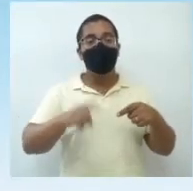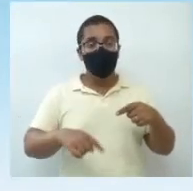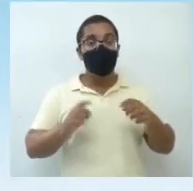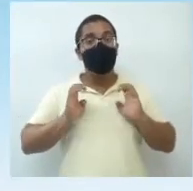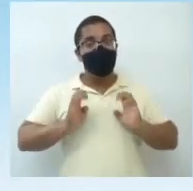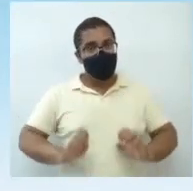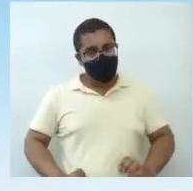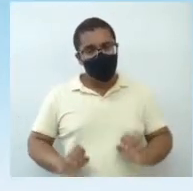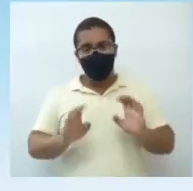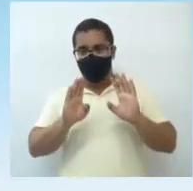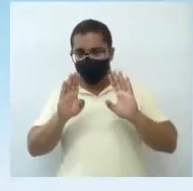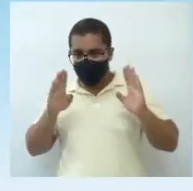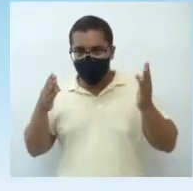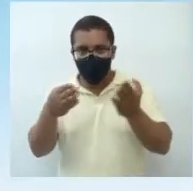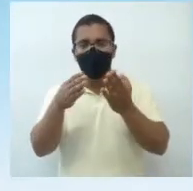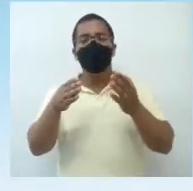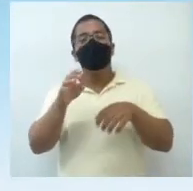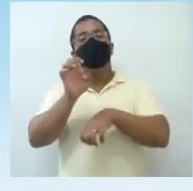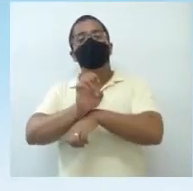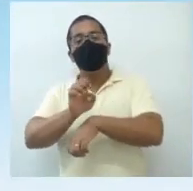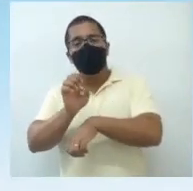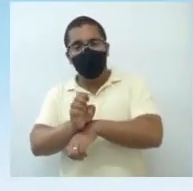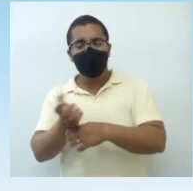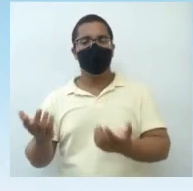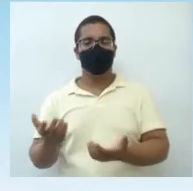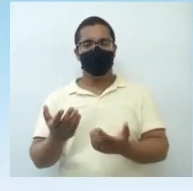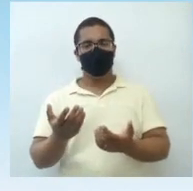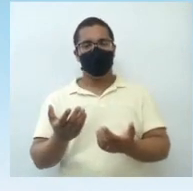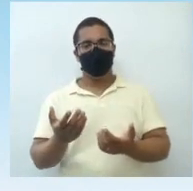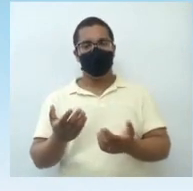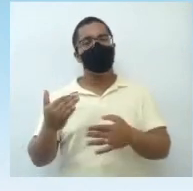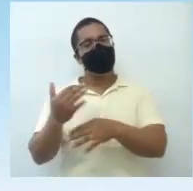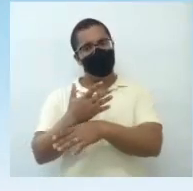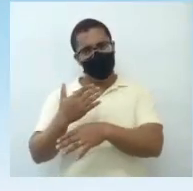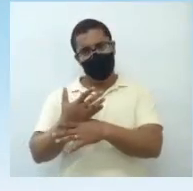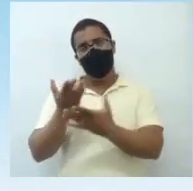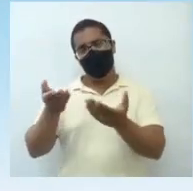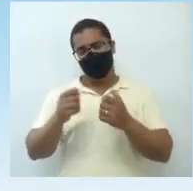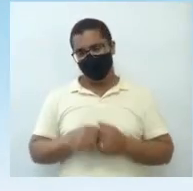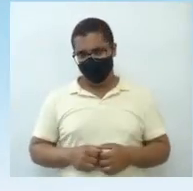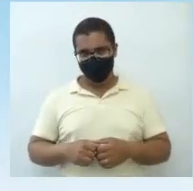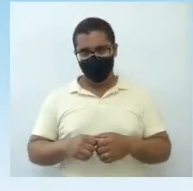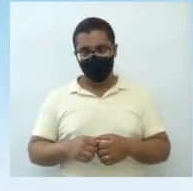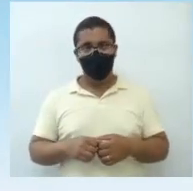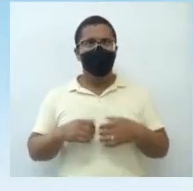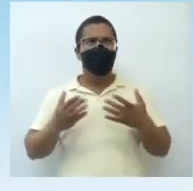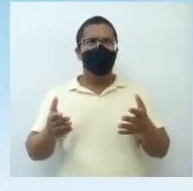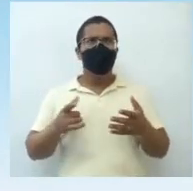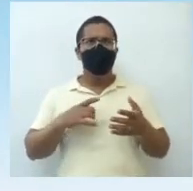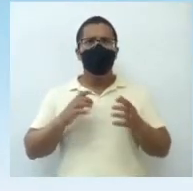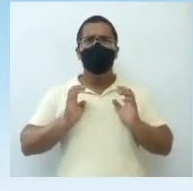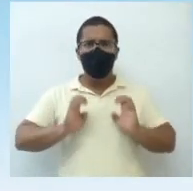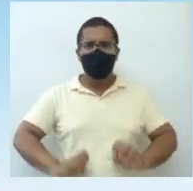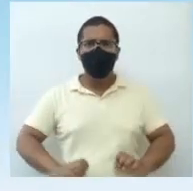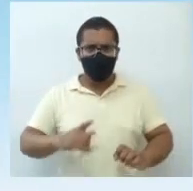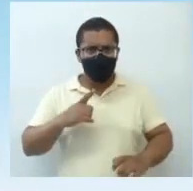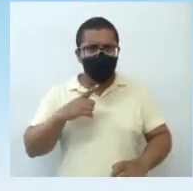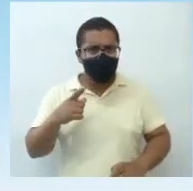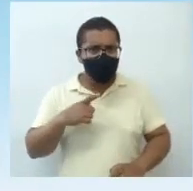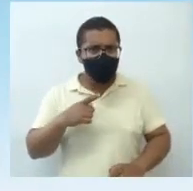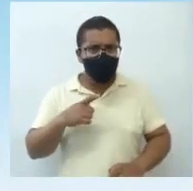a ética para as Polis a época para é a cidade então se a ética se a